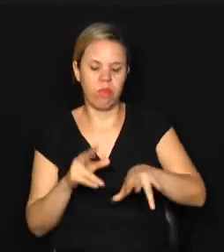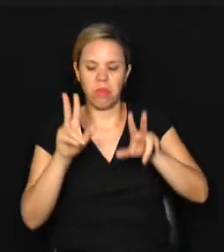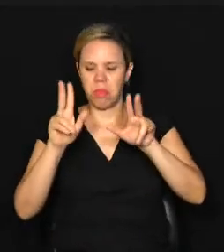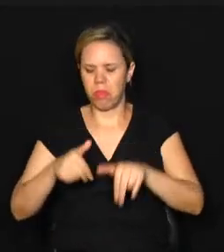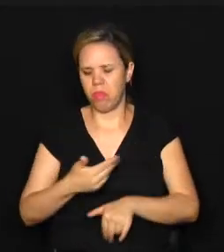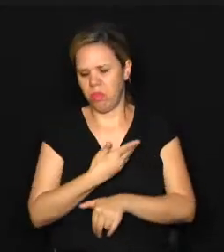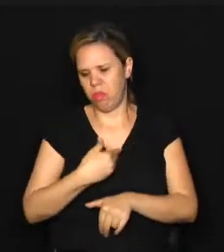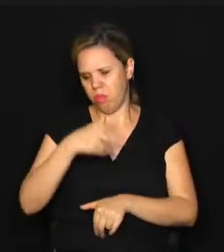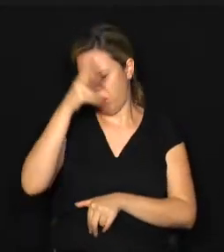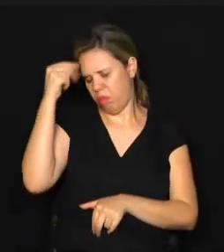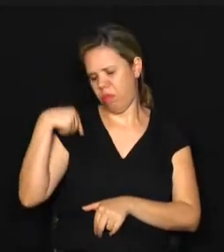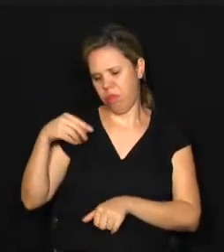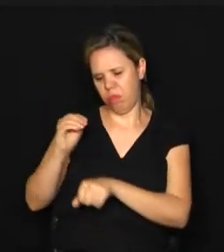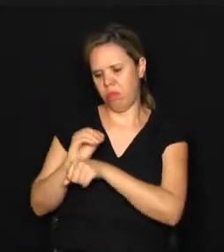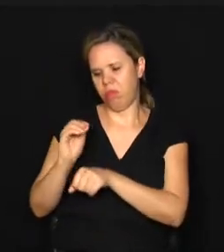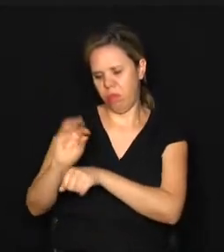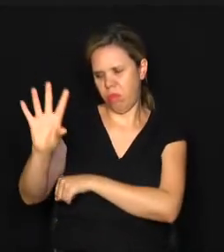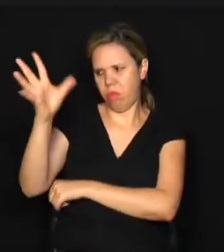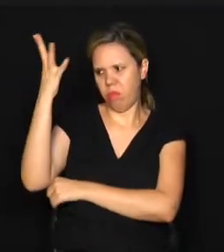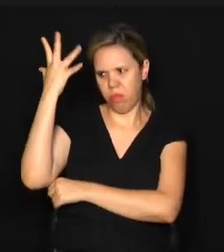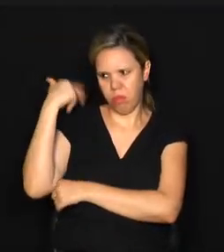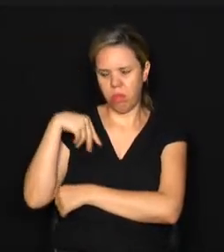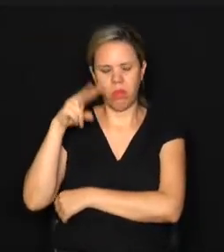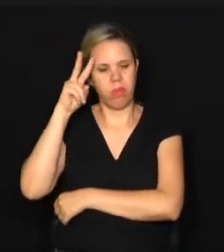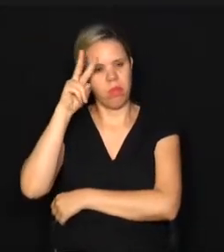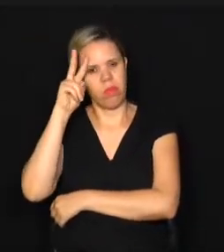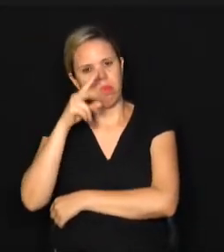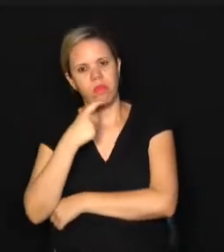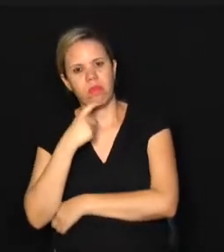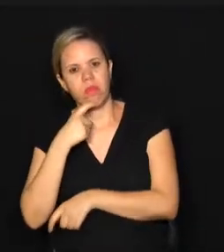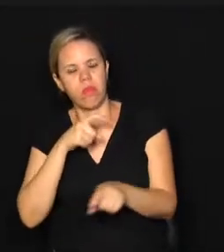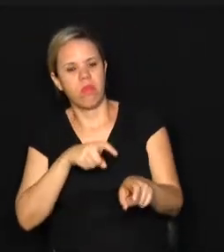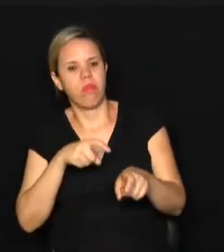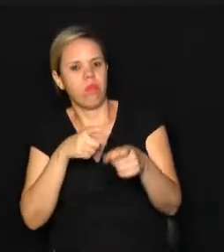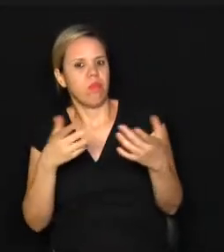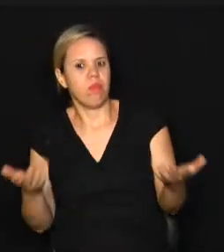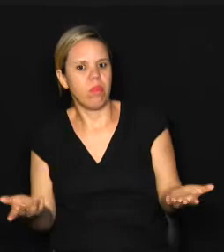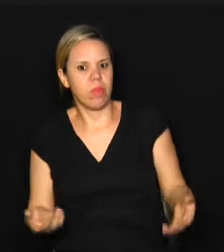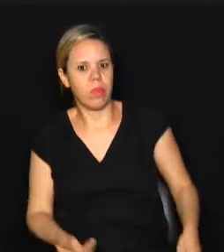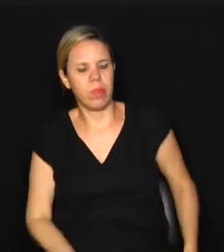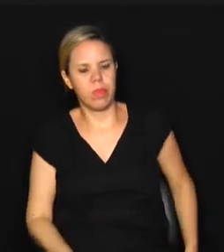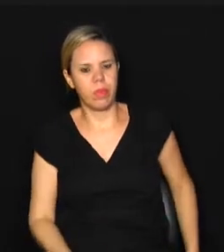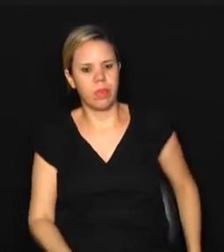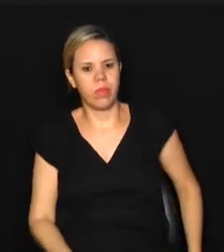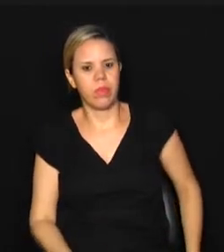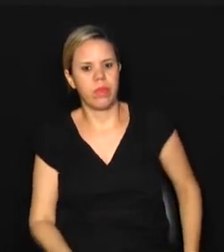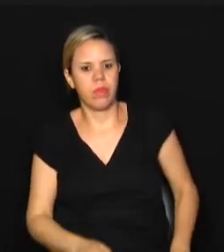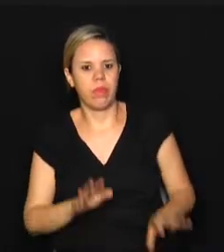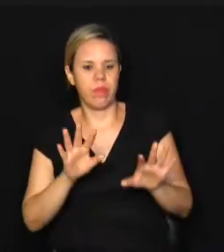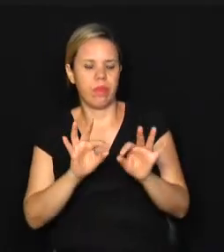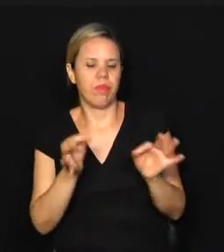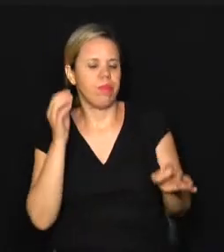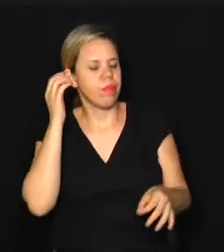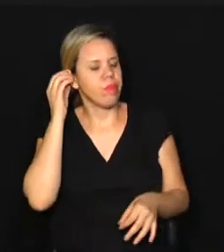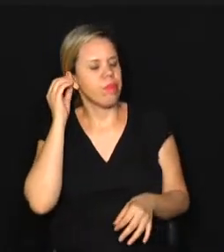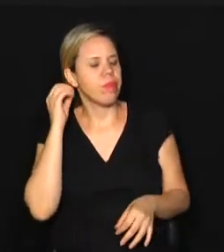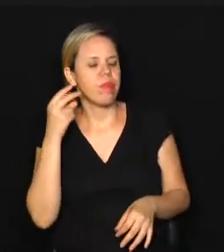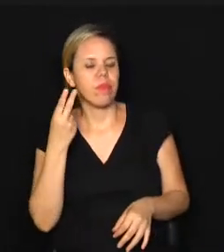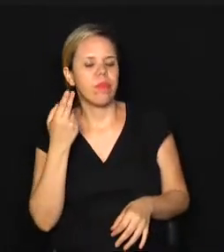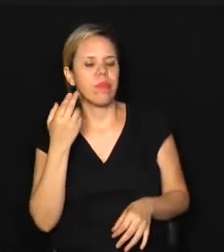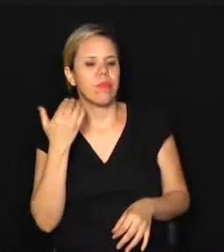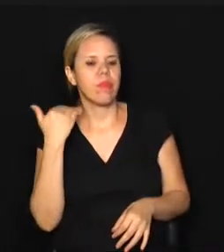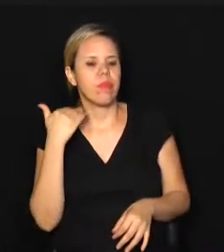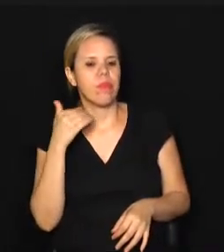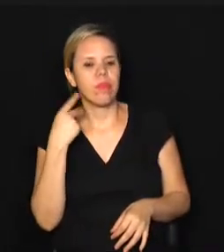entendeu? Em preservar a história de Campinas, com fazendas centenárias, mas simplesmente, como disse a vereadora Mariana